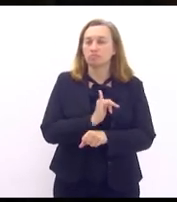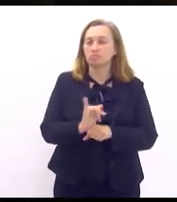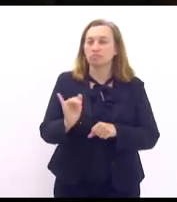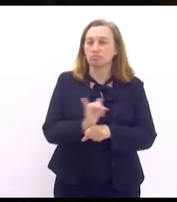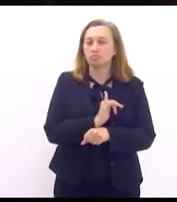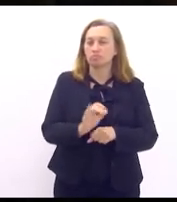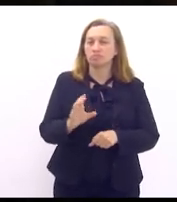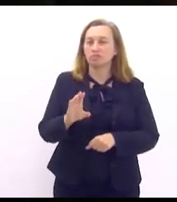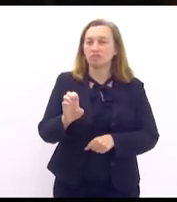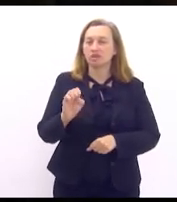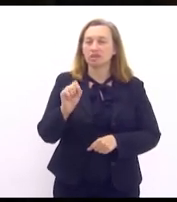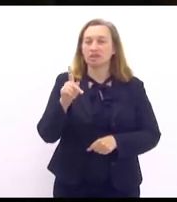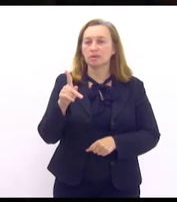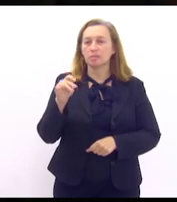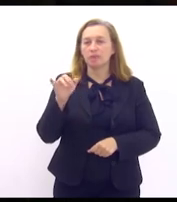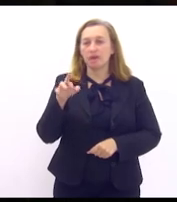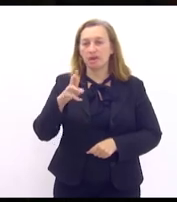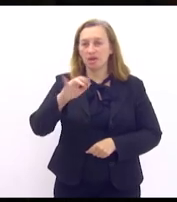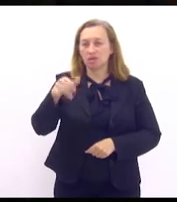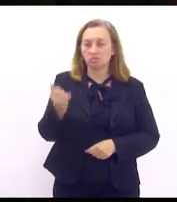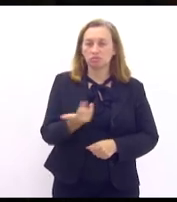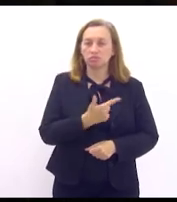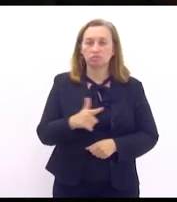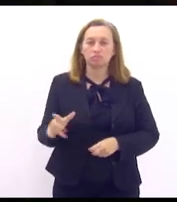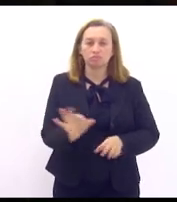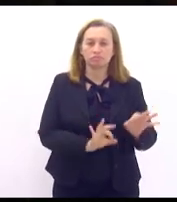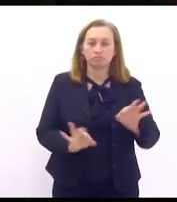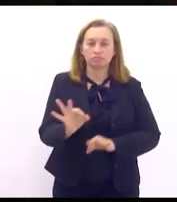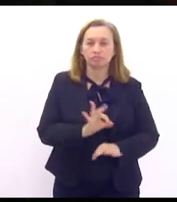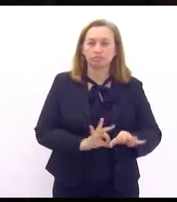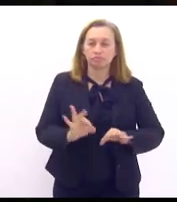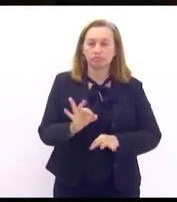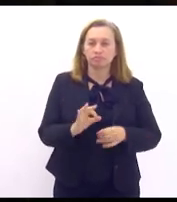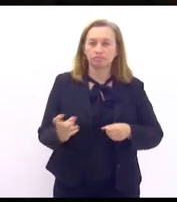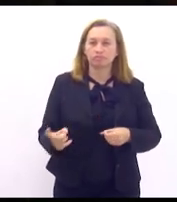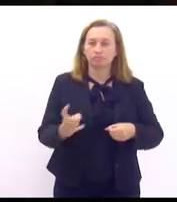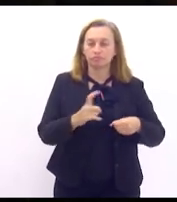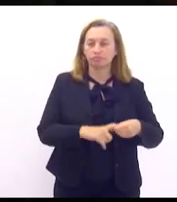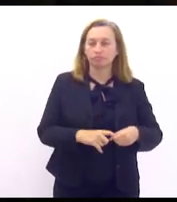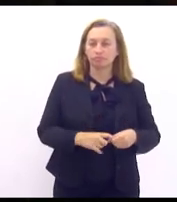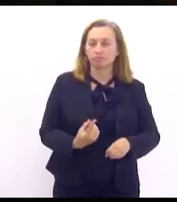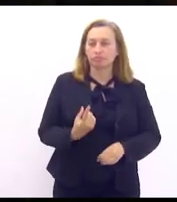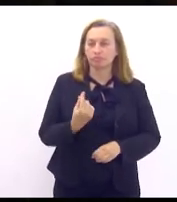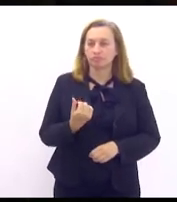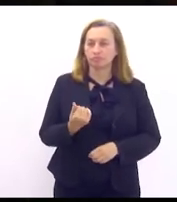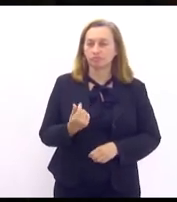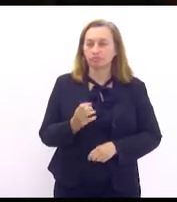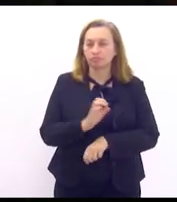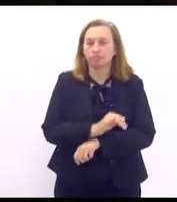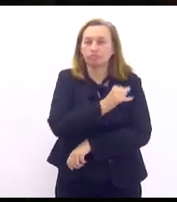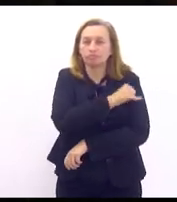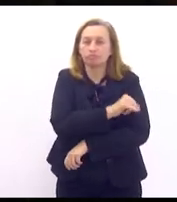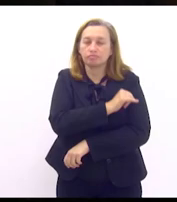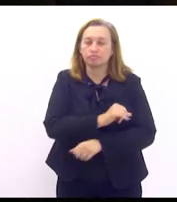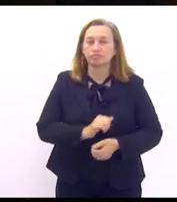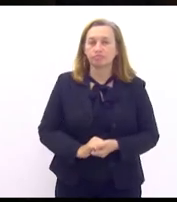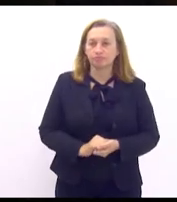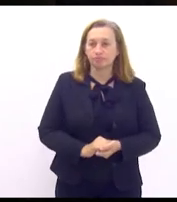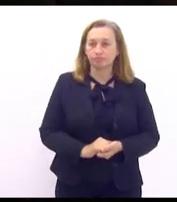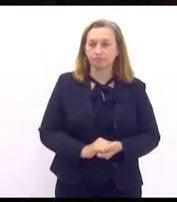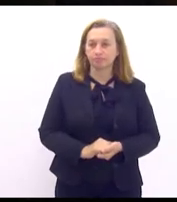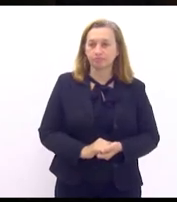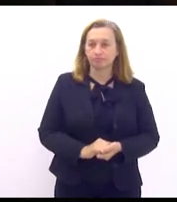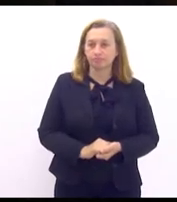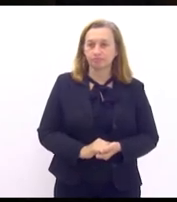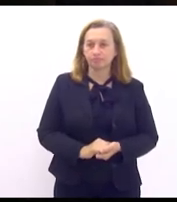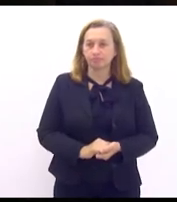do CEPERJ, enquanto não tem uma estratégia de recompor os fundos do Rio de Janeiro com revisão de subsídio,